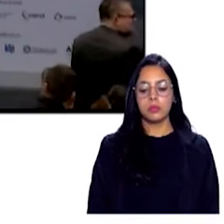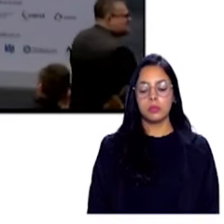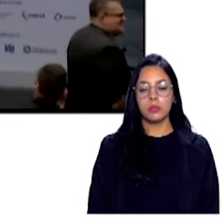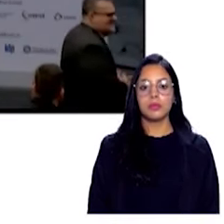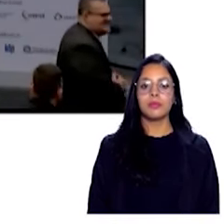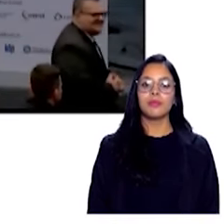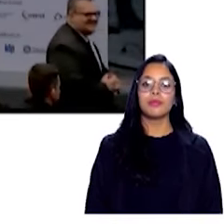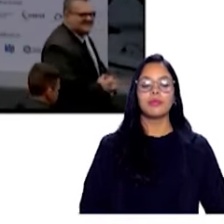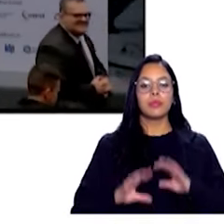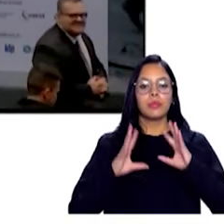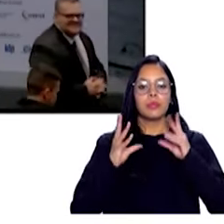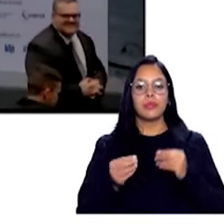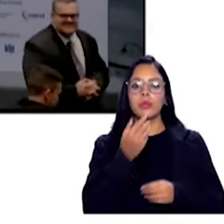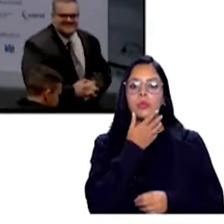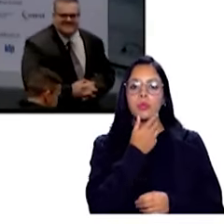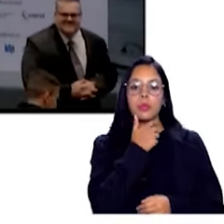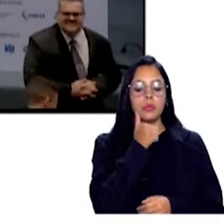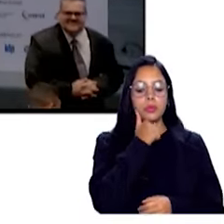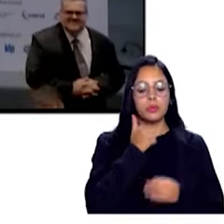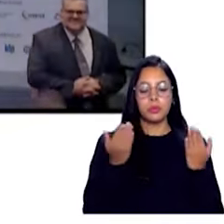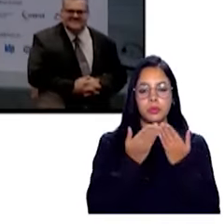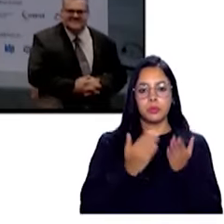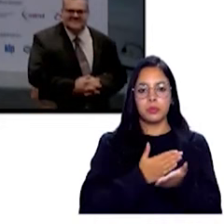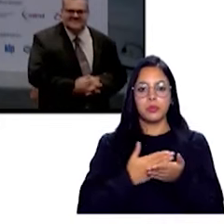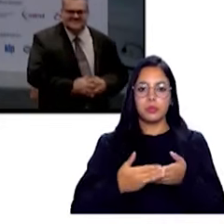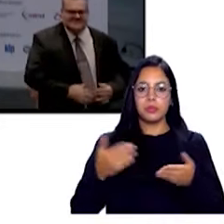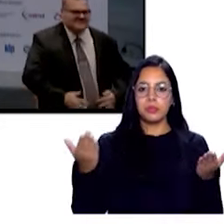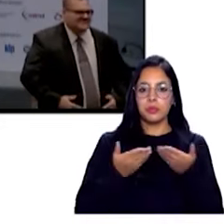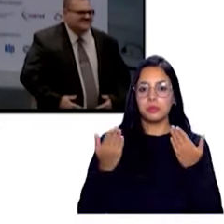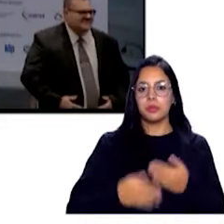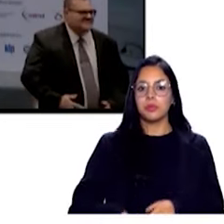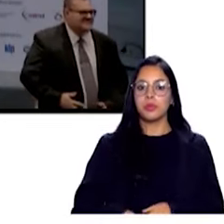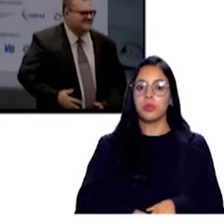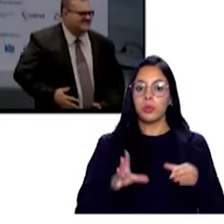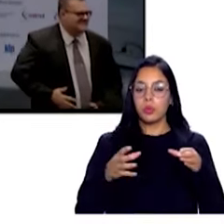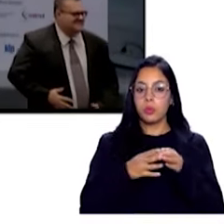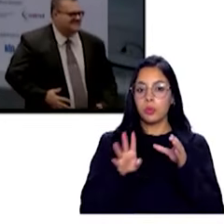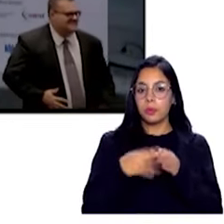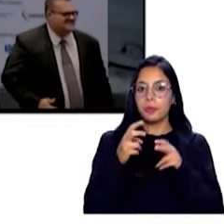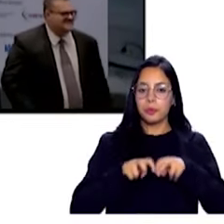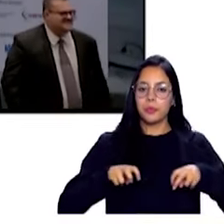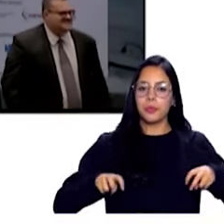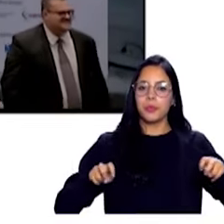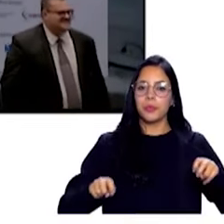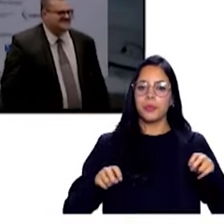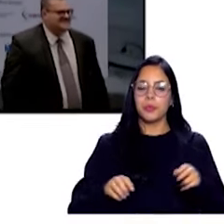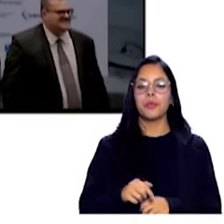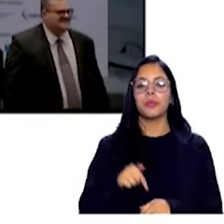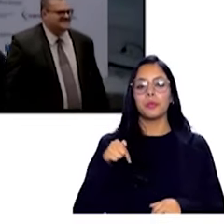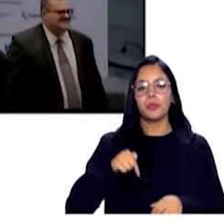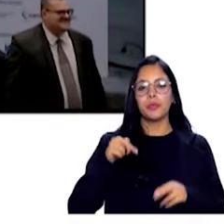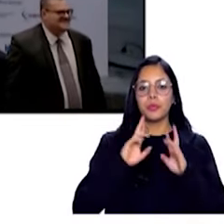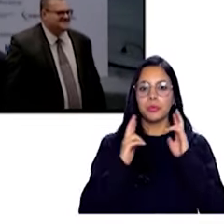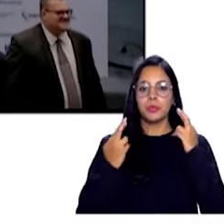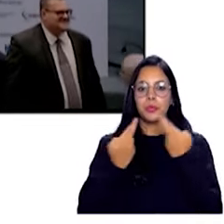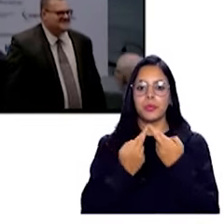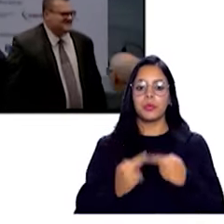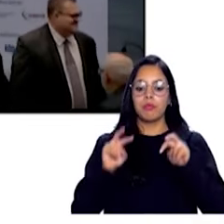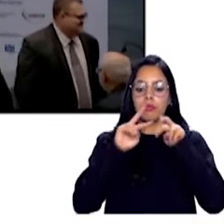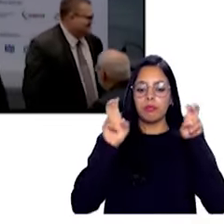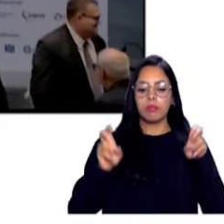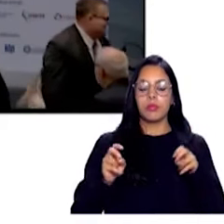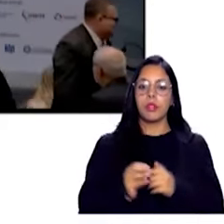senhoras e senhores inicia-se neste momento o quarto painel deste congresso tema as cortes